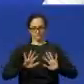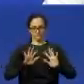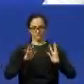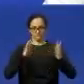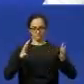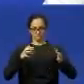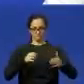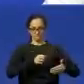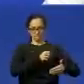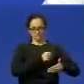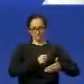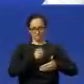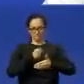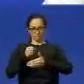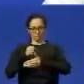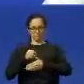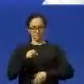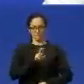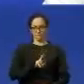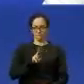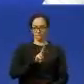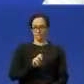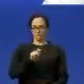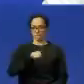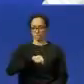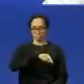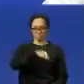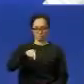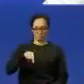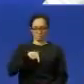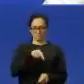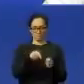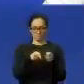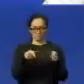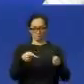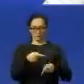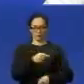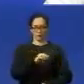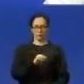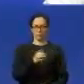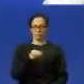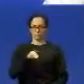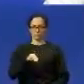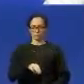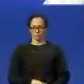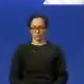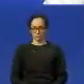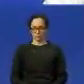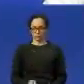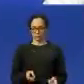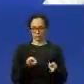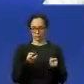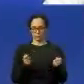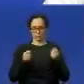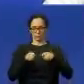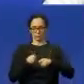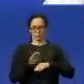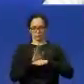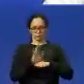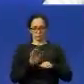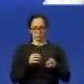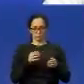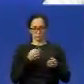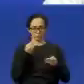onde um chefe de cozinha irá usar o melão esférico com diâmetro medindo 10 centímetros, o qual servirá de suporte para espetar